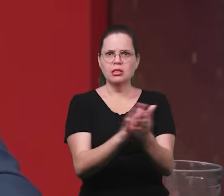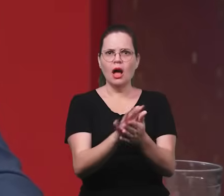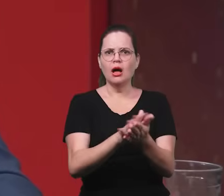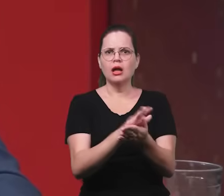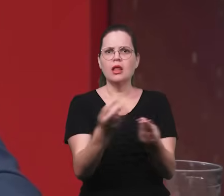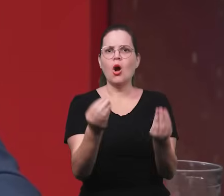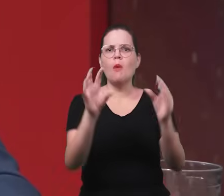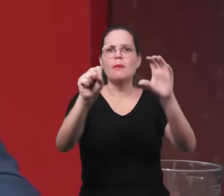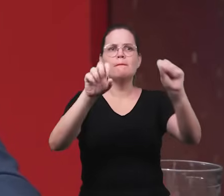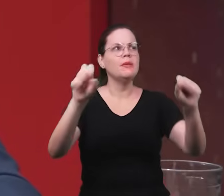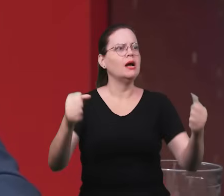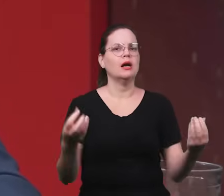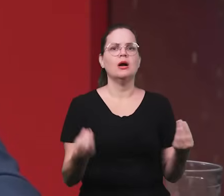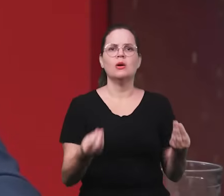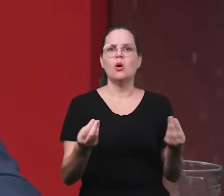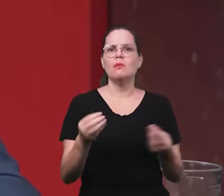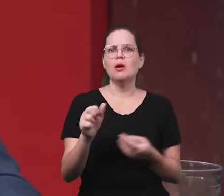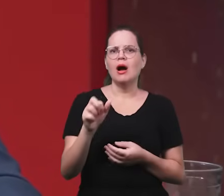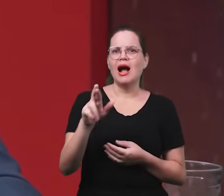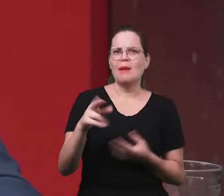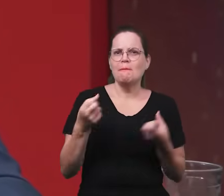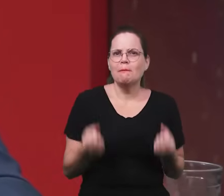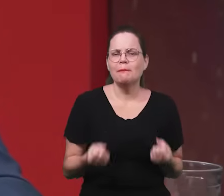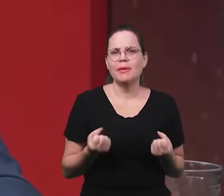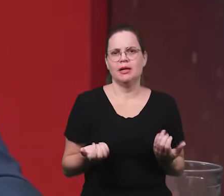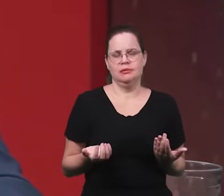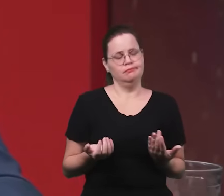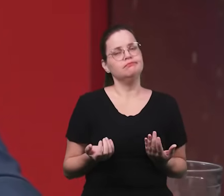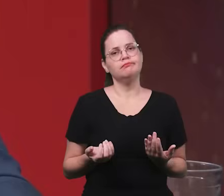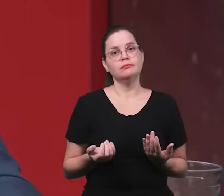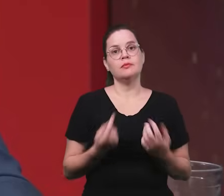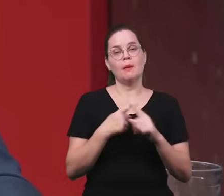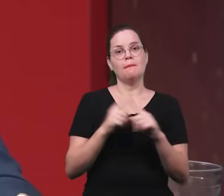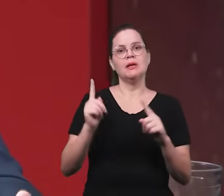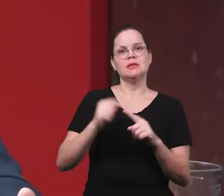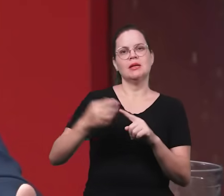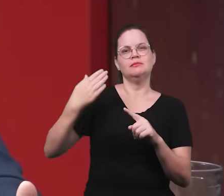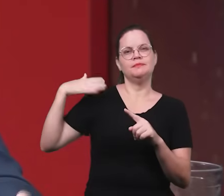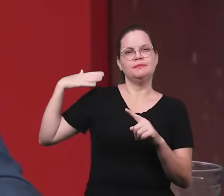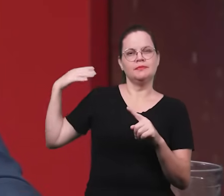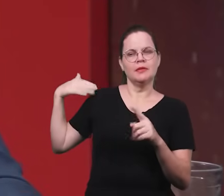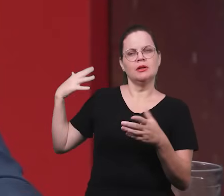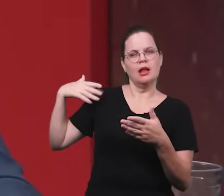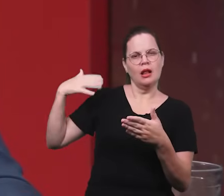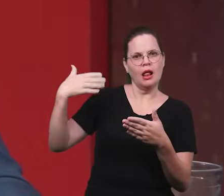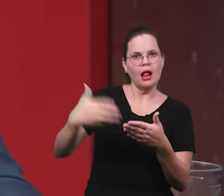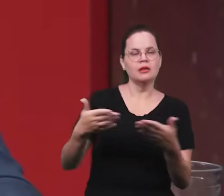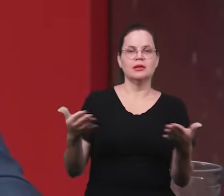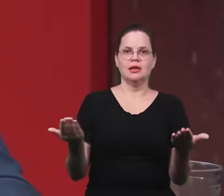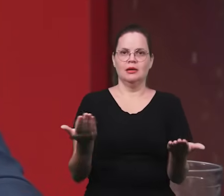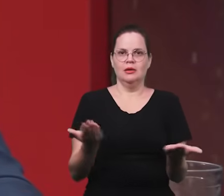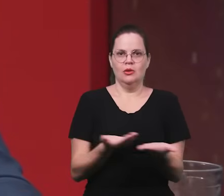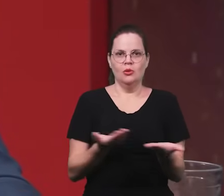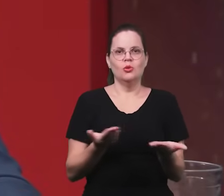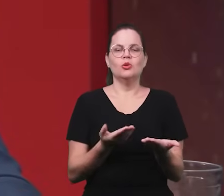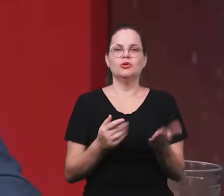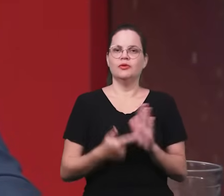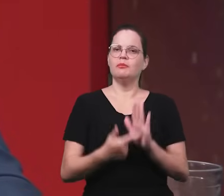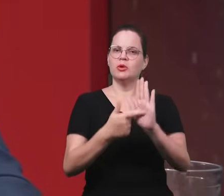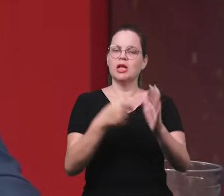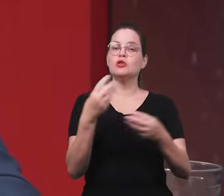só que isso é uma ideia que ela veio sendo mostrada ao longo de